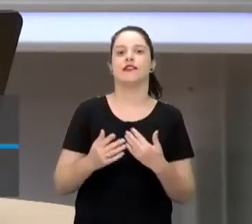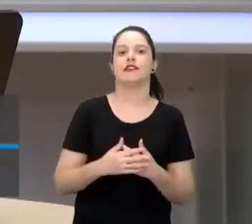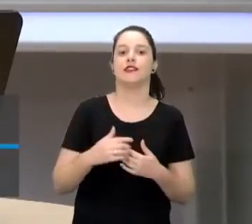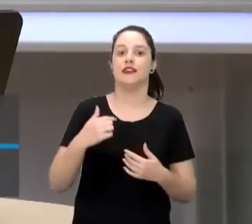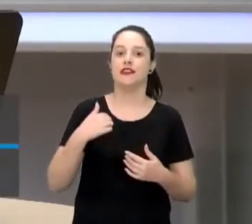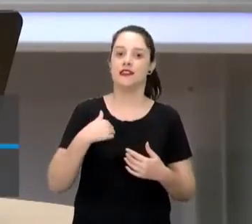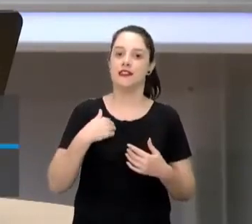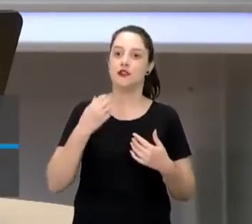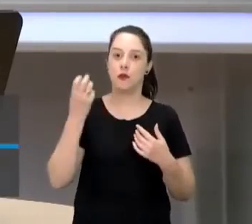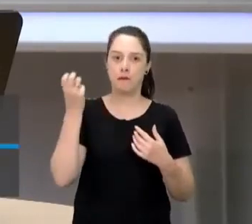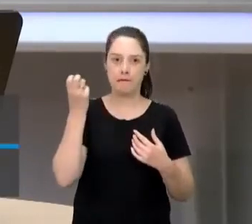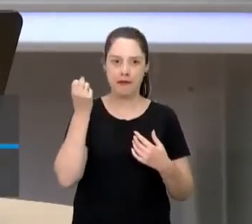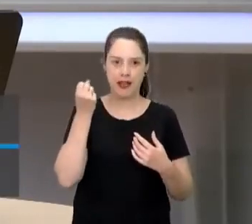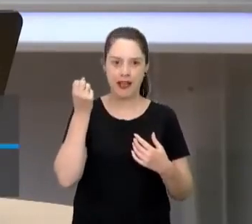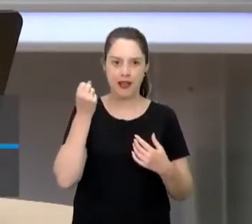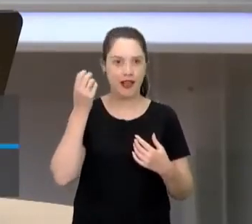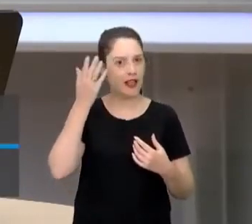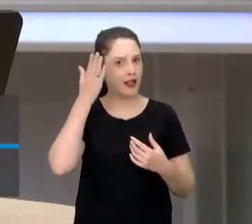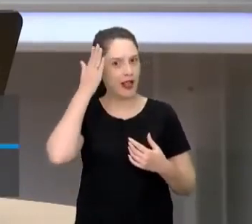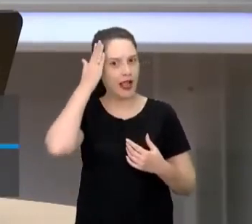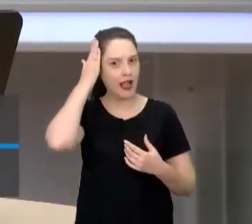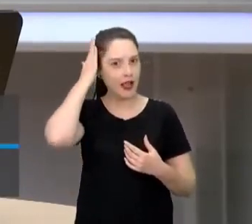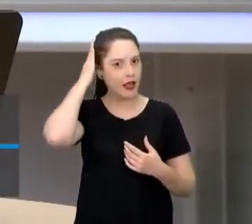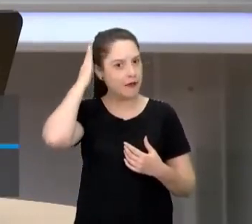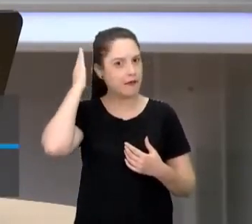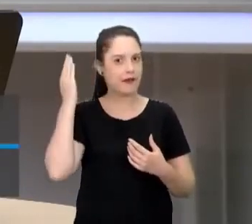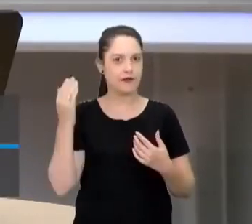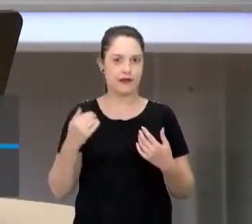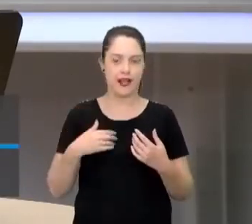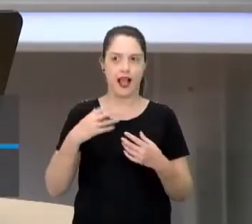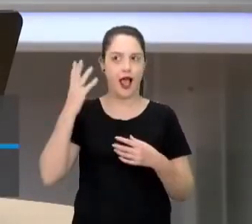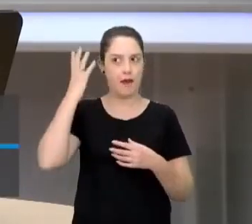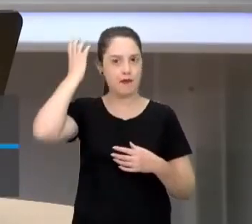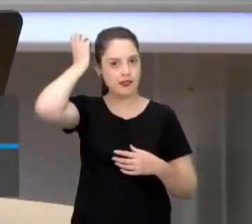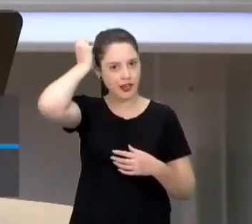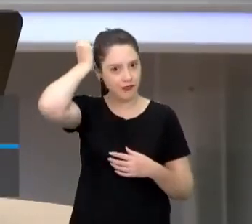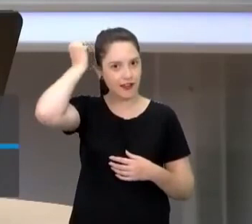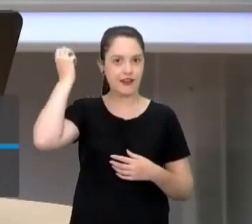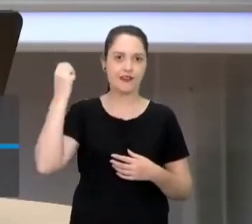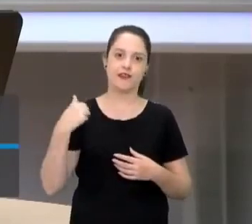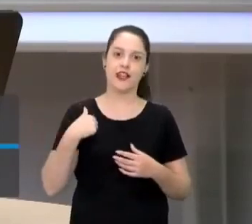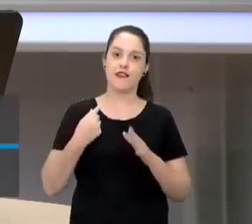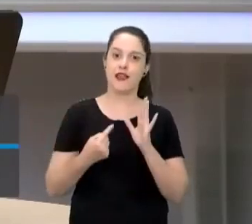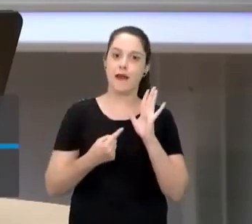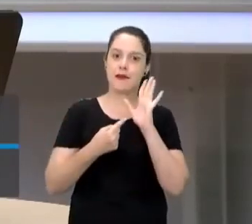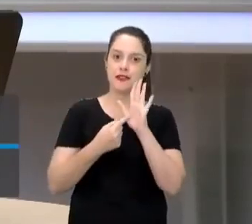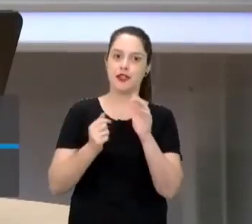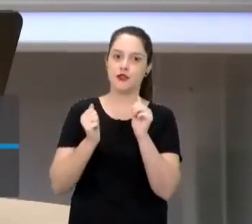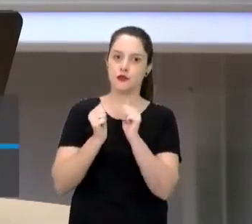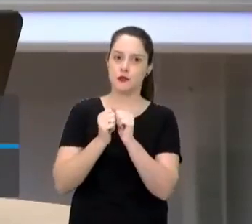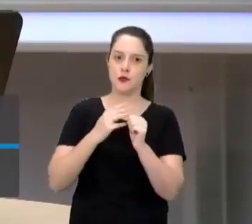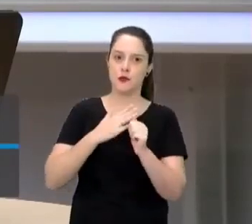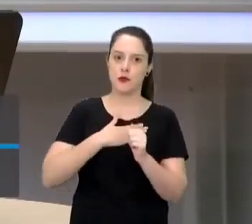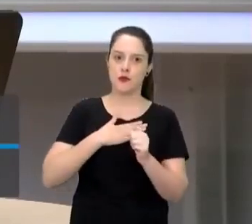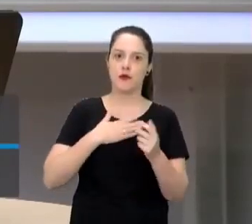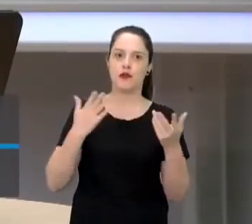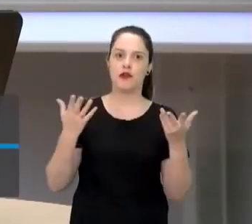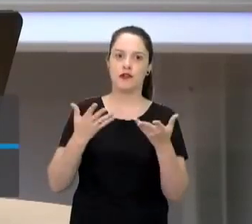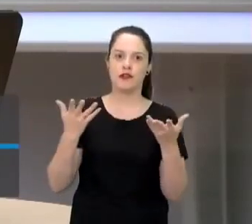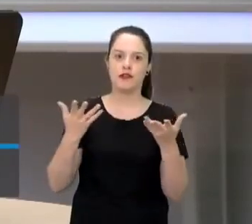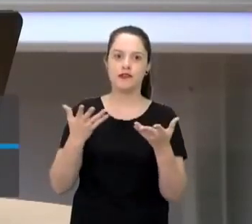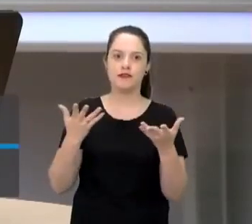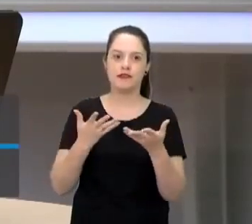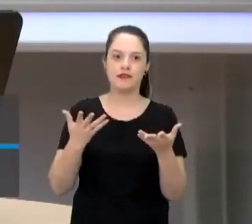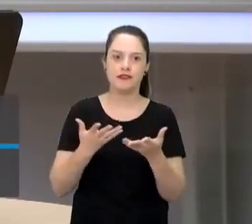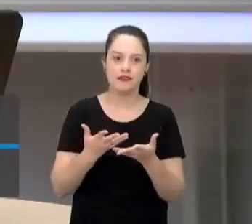sou branca e estou com um cabelo de rabo de cavalo. E quem vai apresentar comigo aí essa formação hoje é o